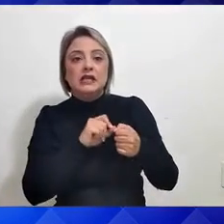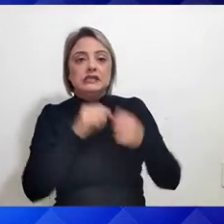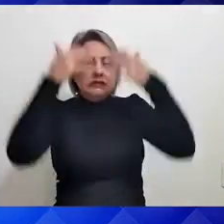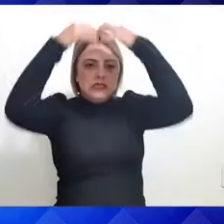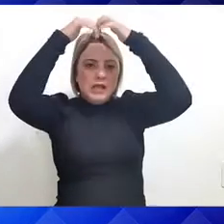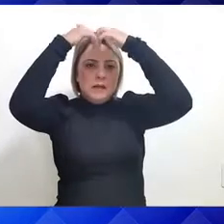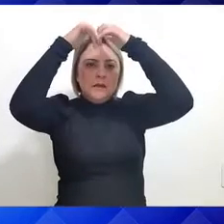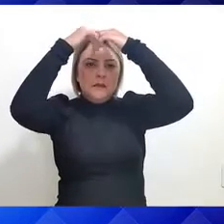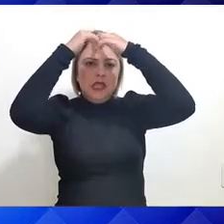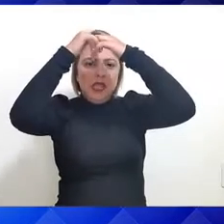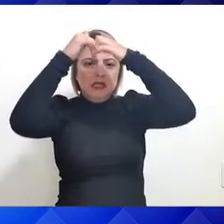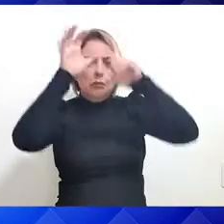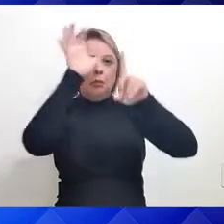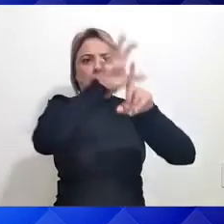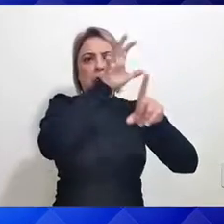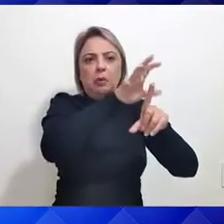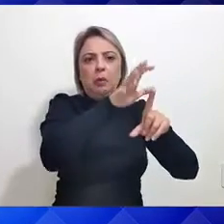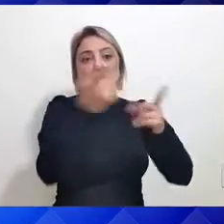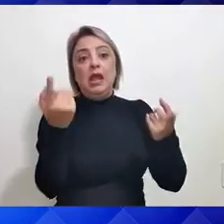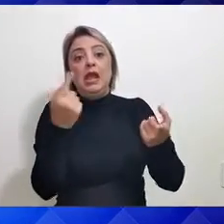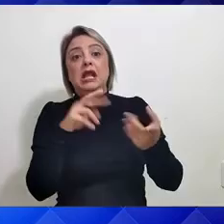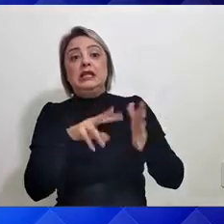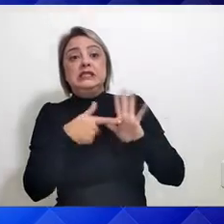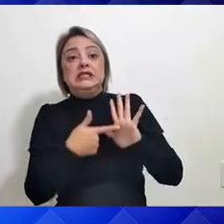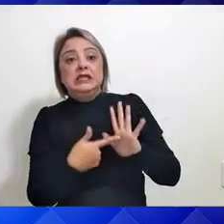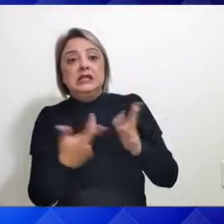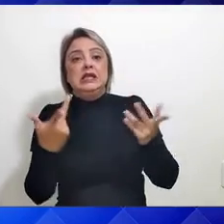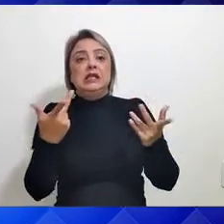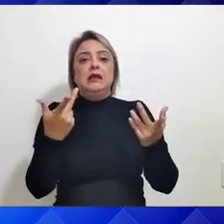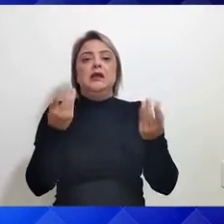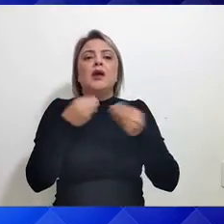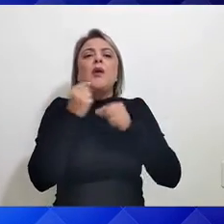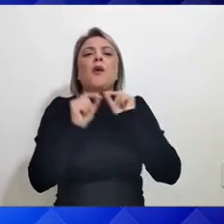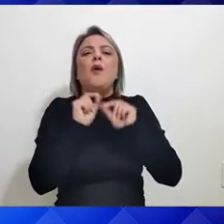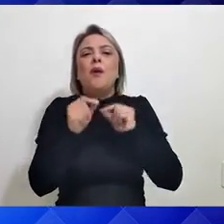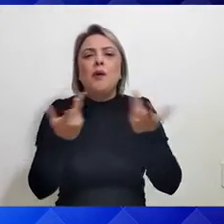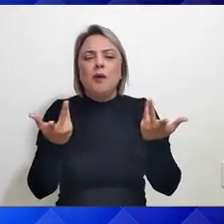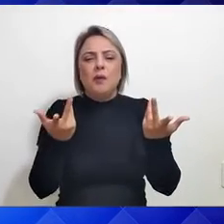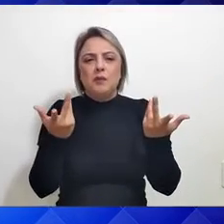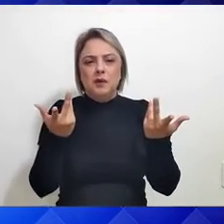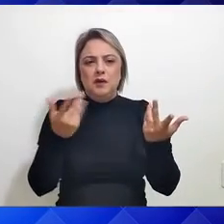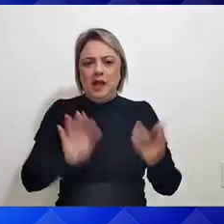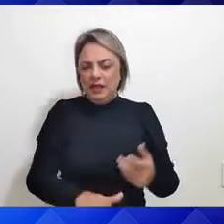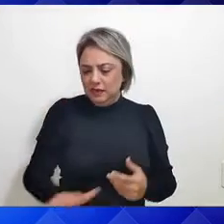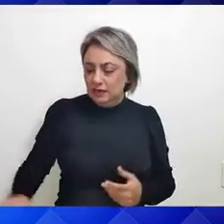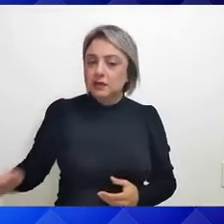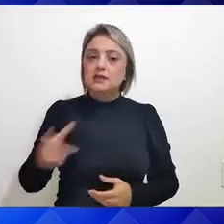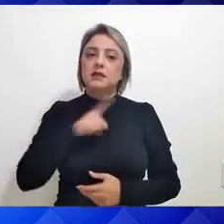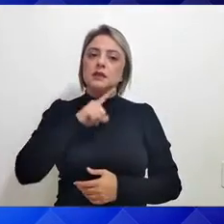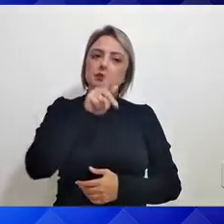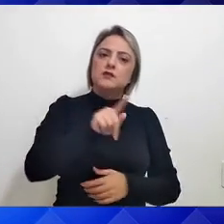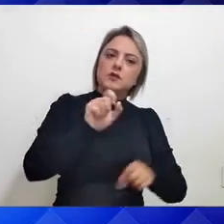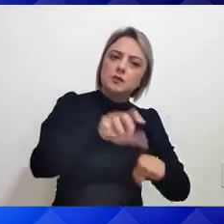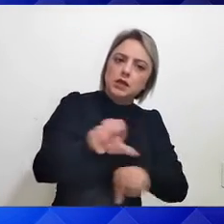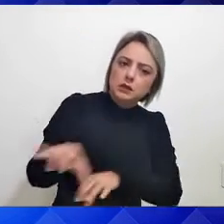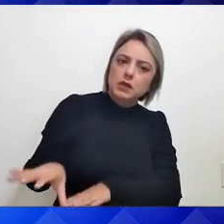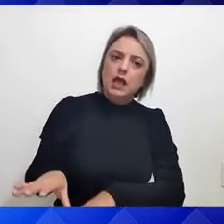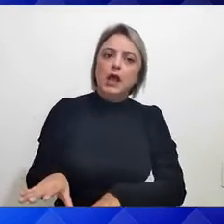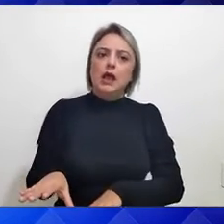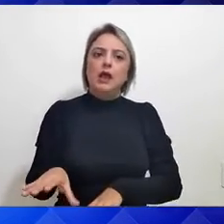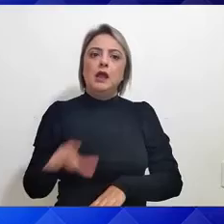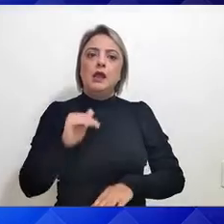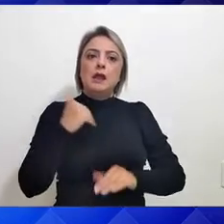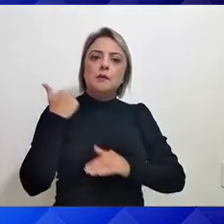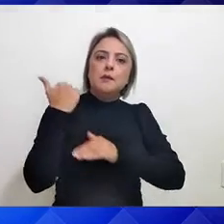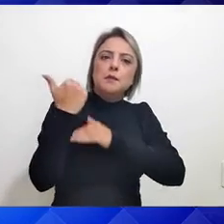É, em tempos aí tão tenebrosos que a gente vive, né, essa tal dessa lei da mordaça, realmente